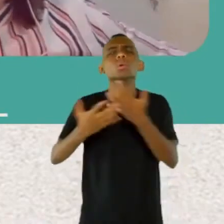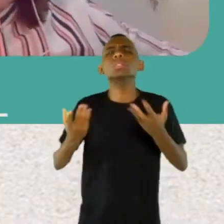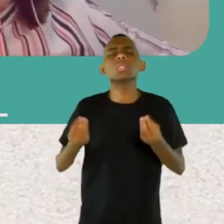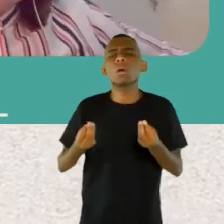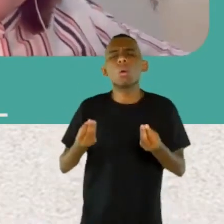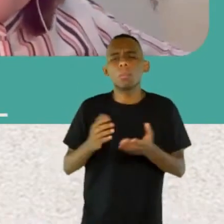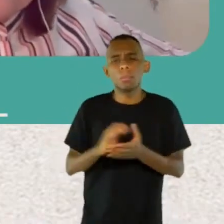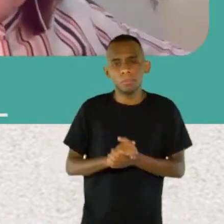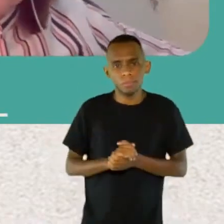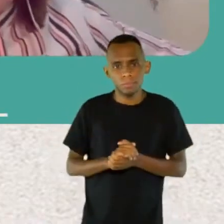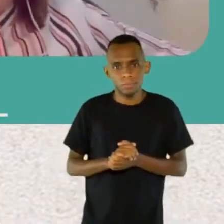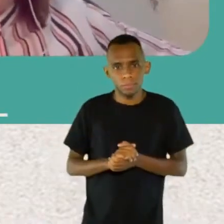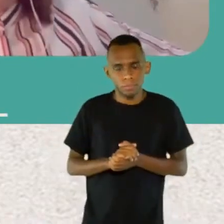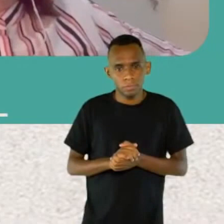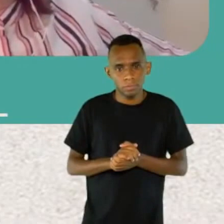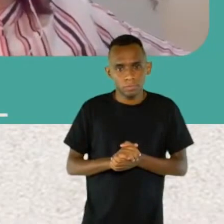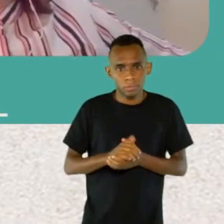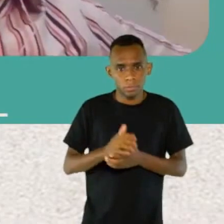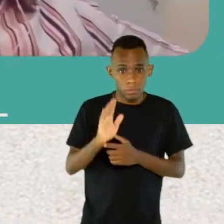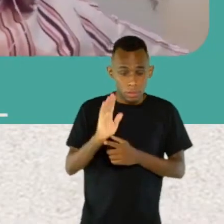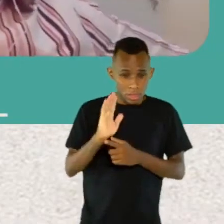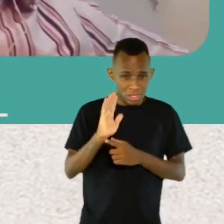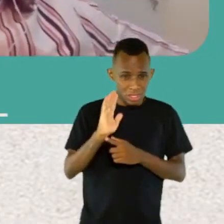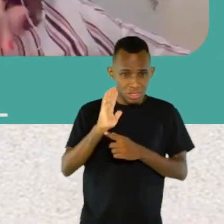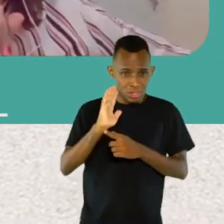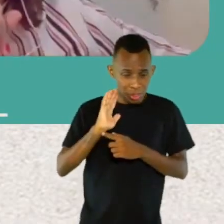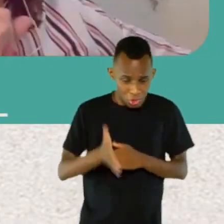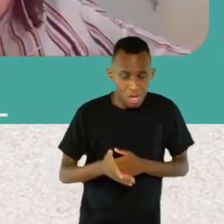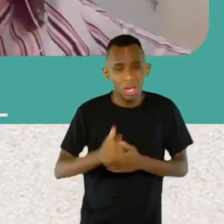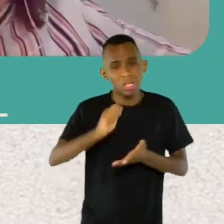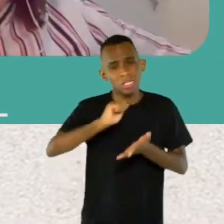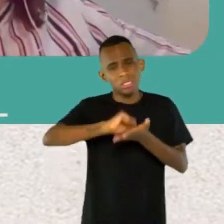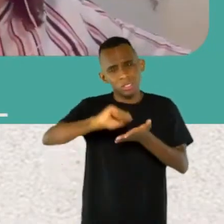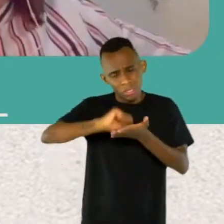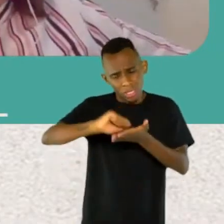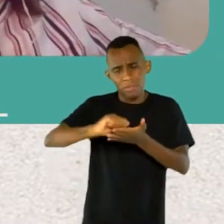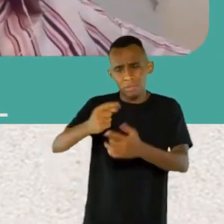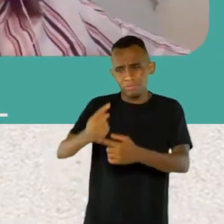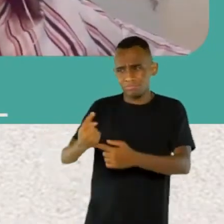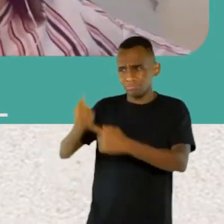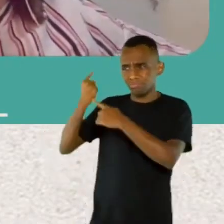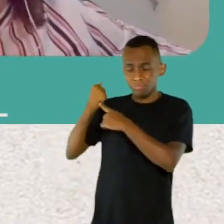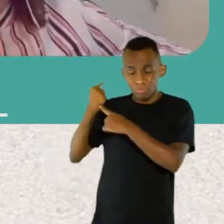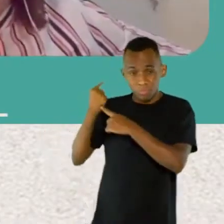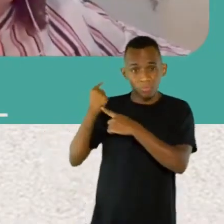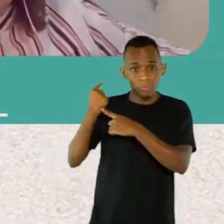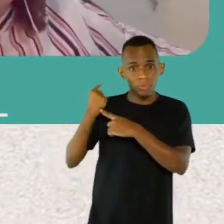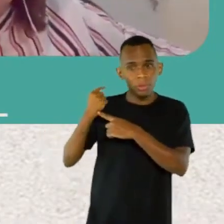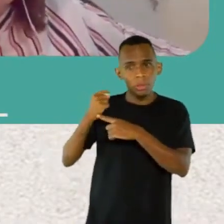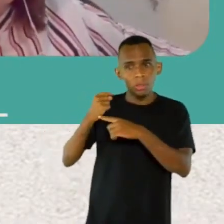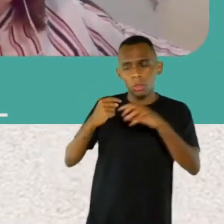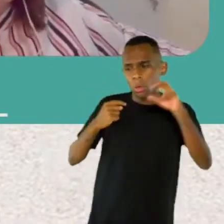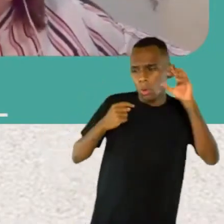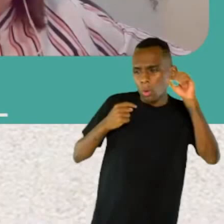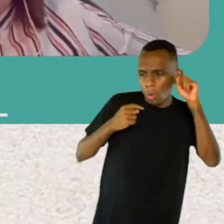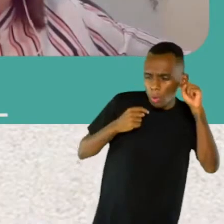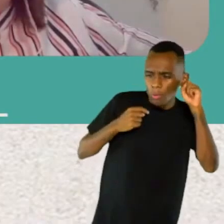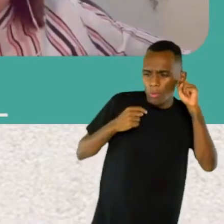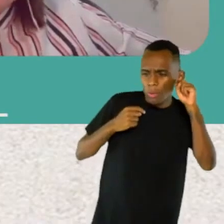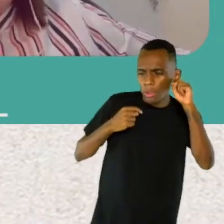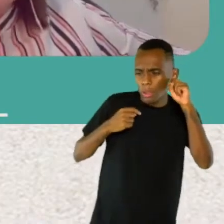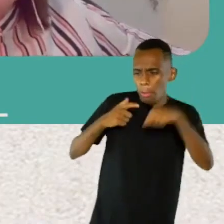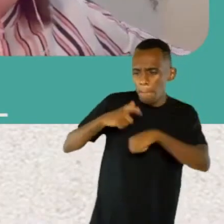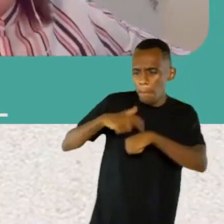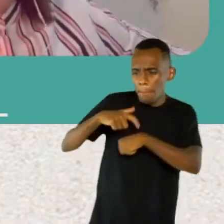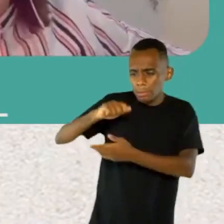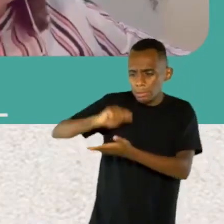Não, olha, eu já escrevi muito. Sabe uma coisa que eu acho que essa coisa de você ouvir ou não ouvir música enquanto você está escrevendo